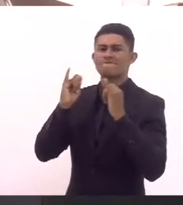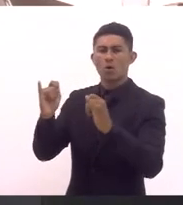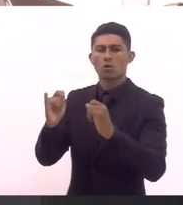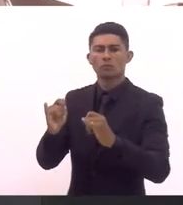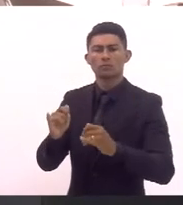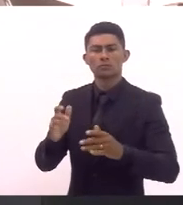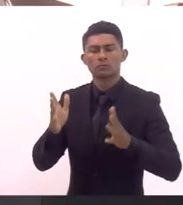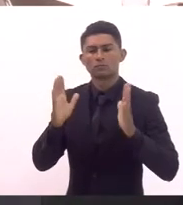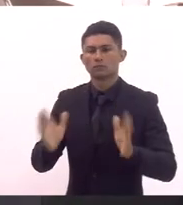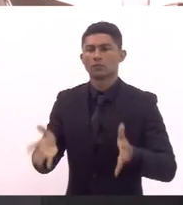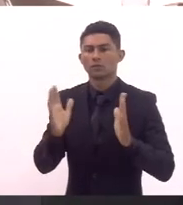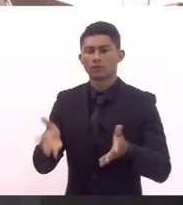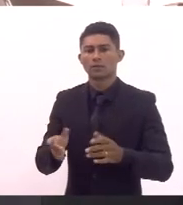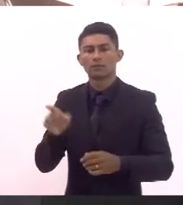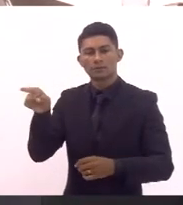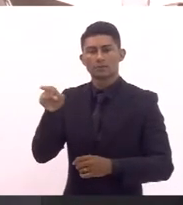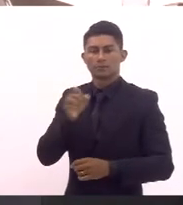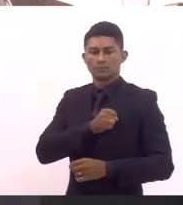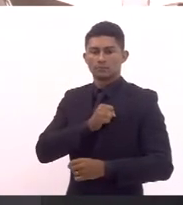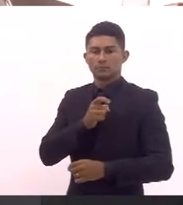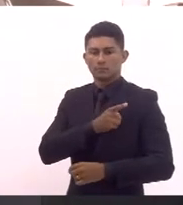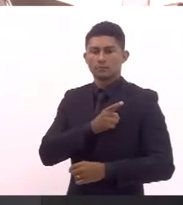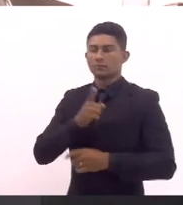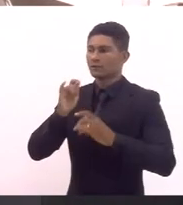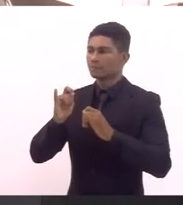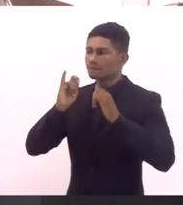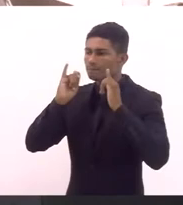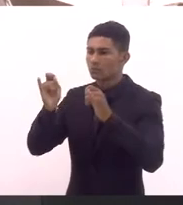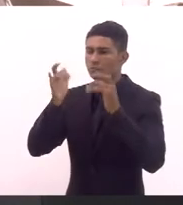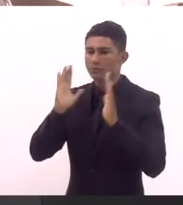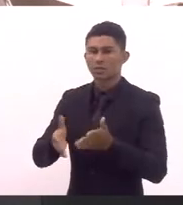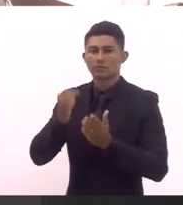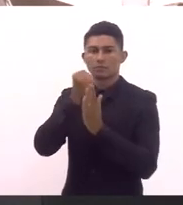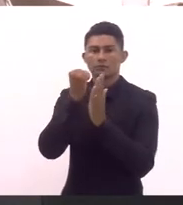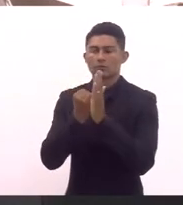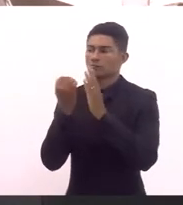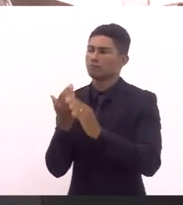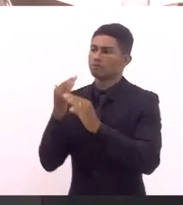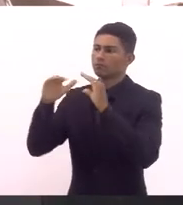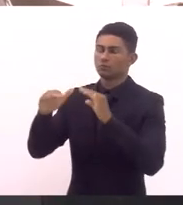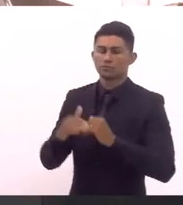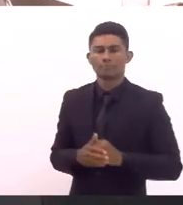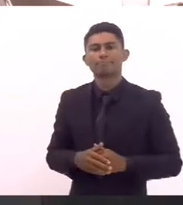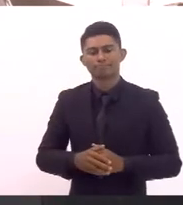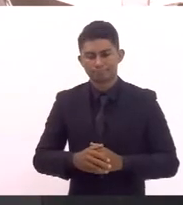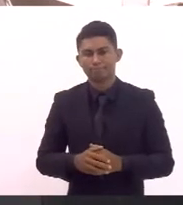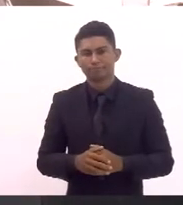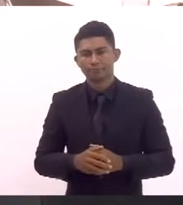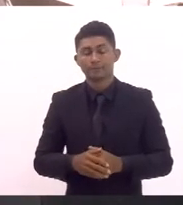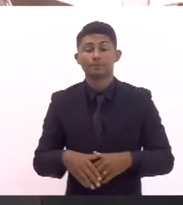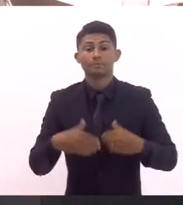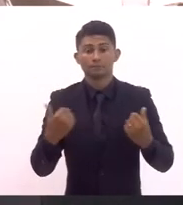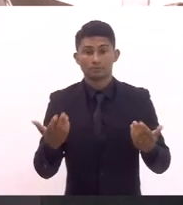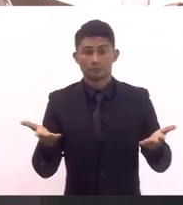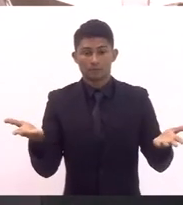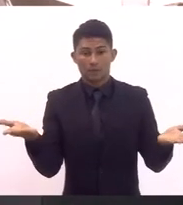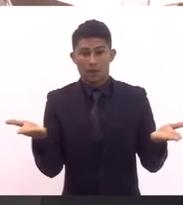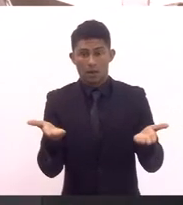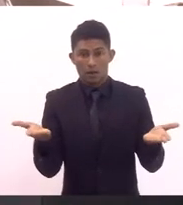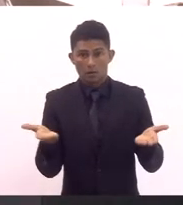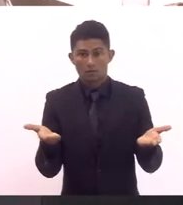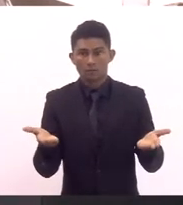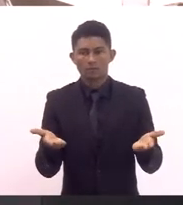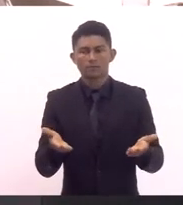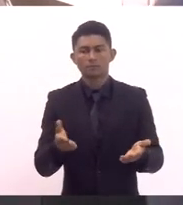a questão a questão de São Gonçalo oficiamos bem então agora vamos